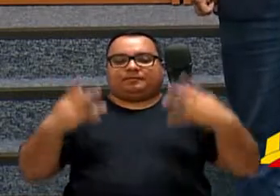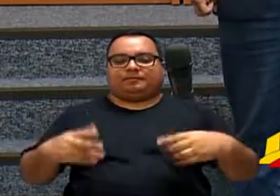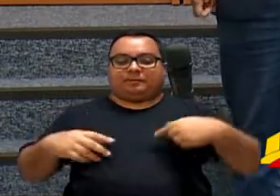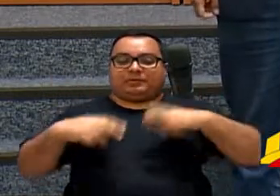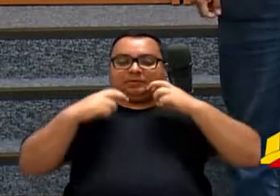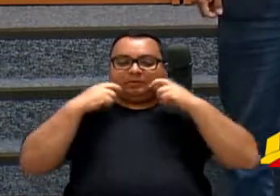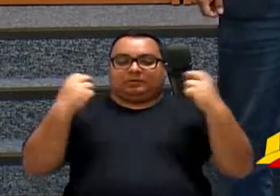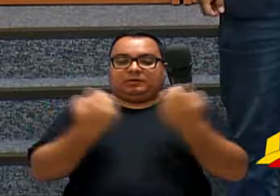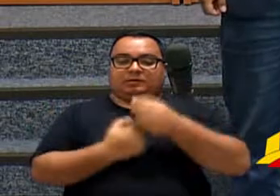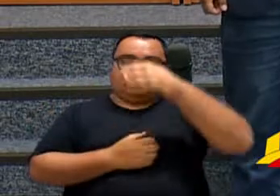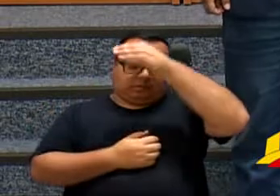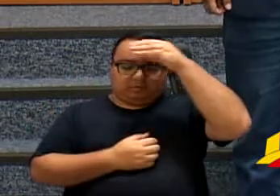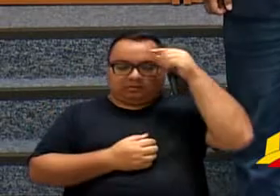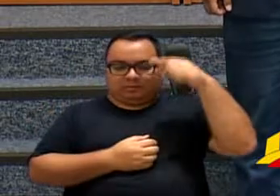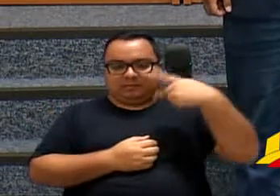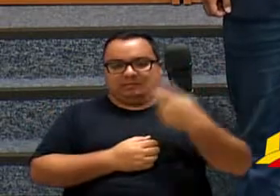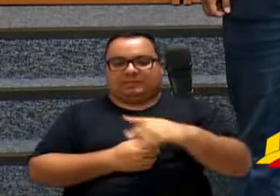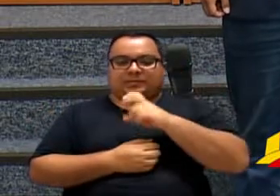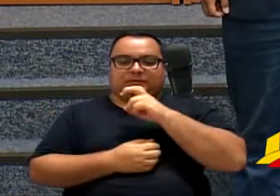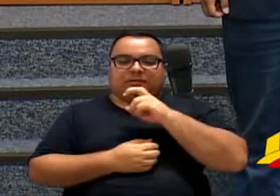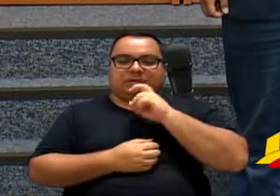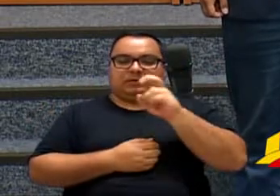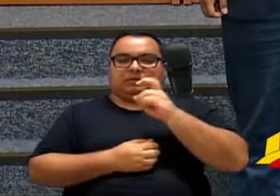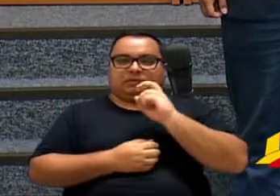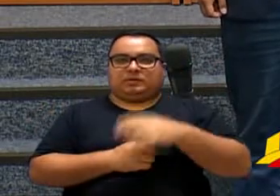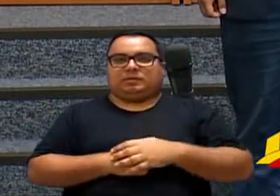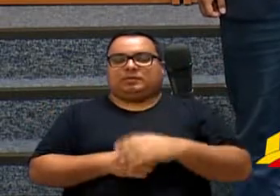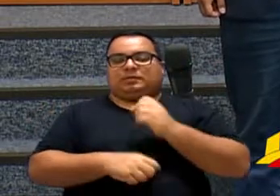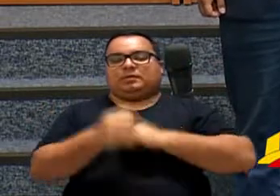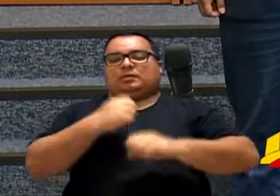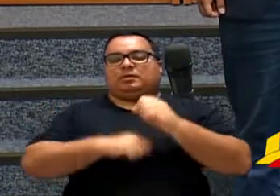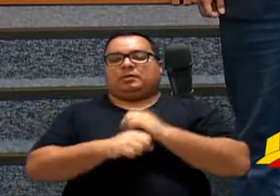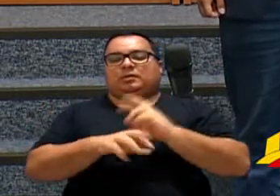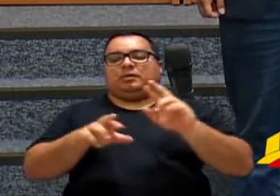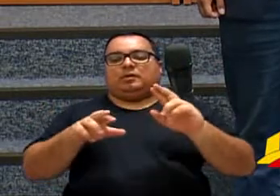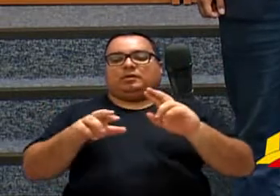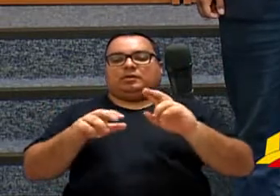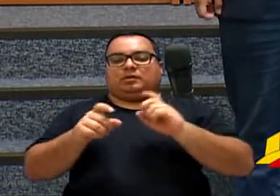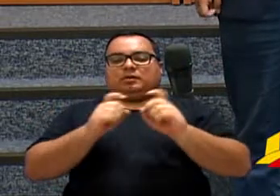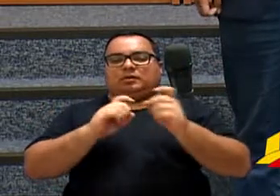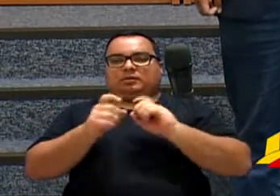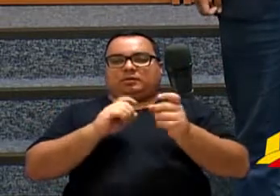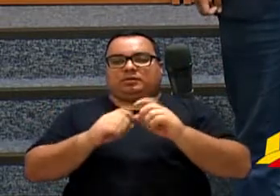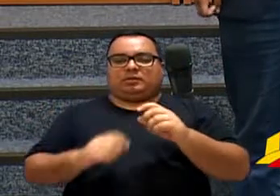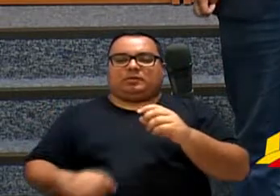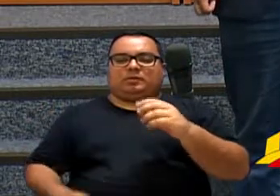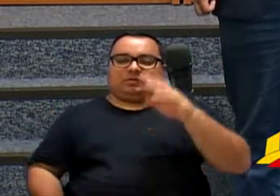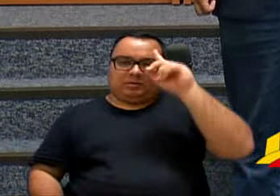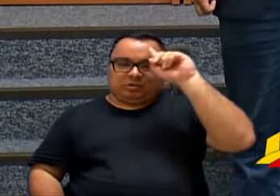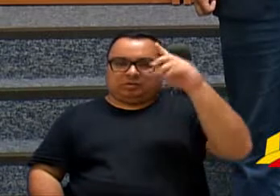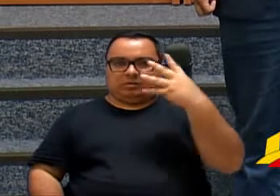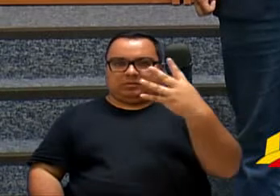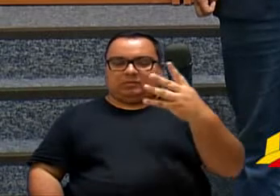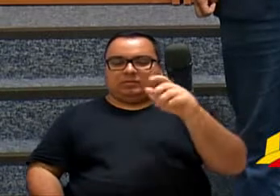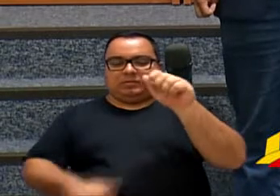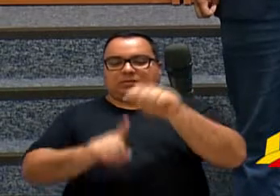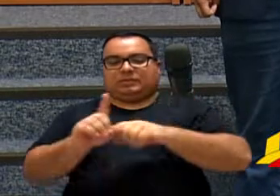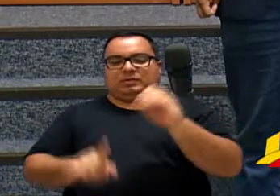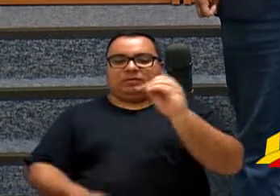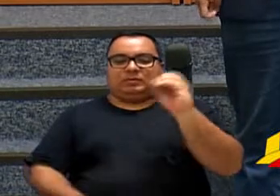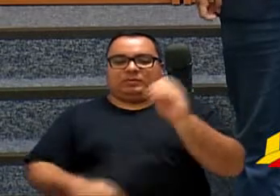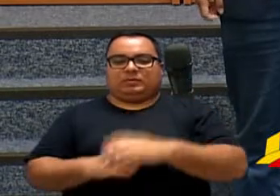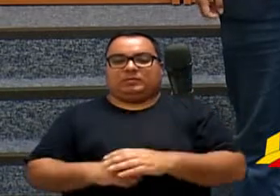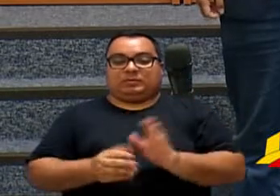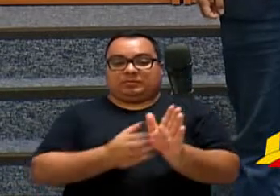conforme aprovado em reunião no dia 4 de outubro de 2022 homenageia Danilo de Mascarenhas